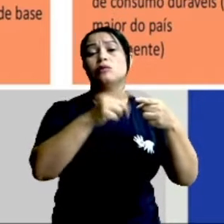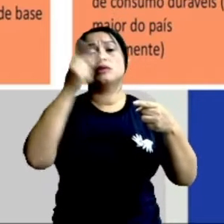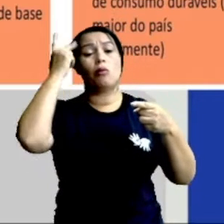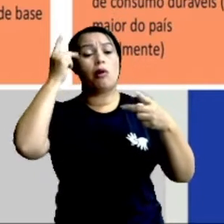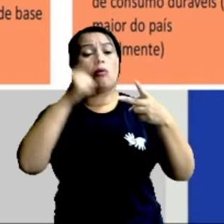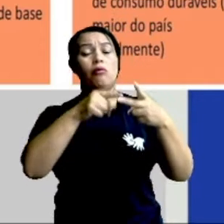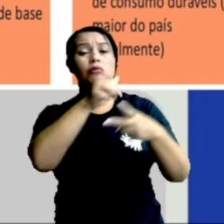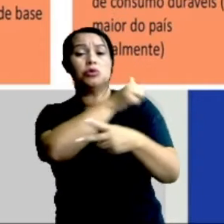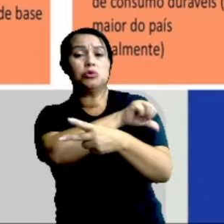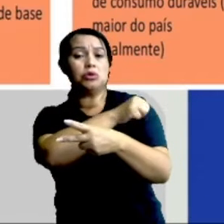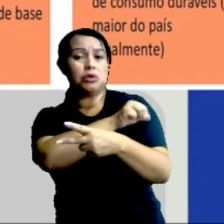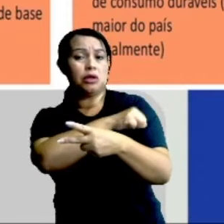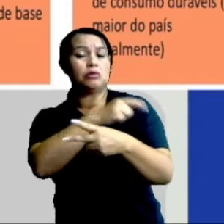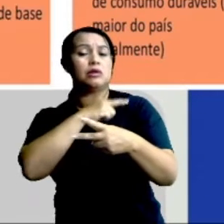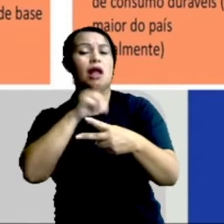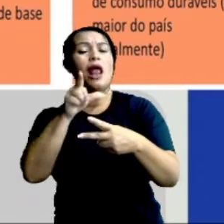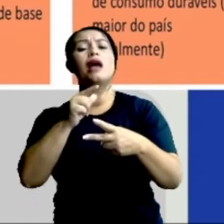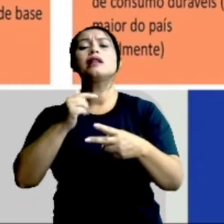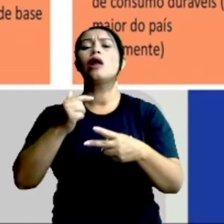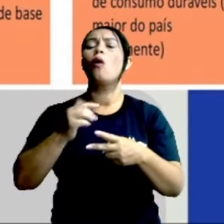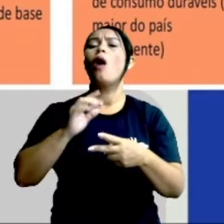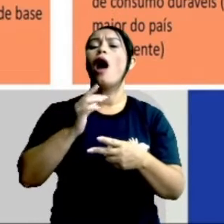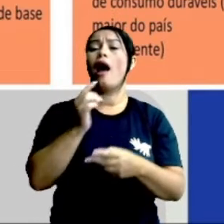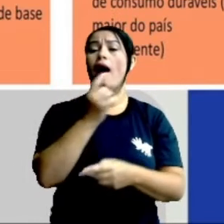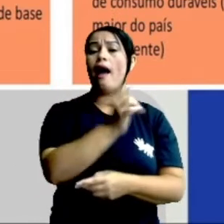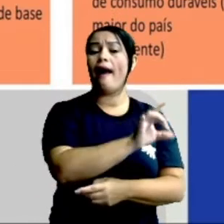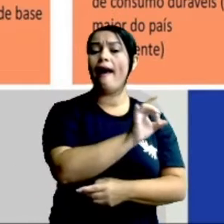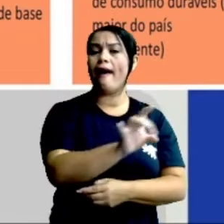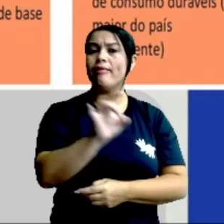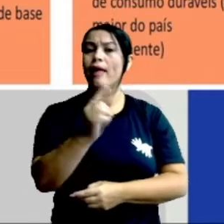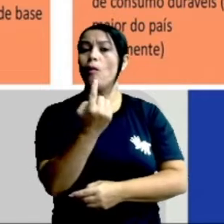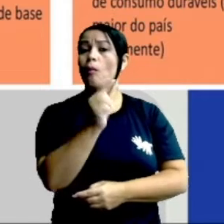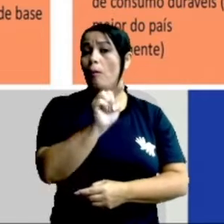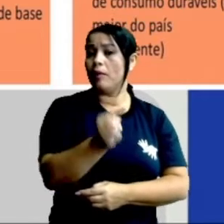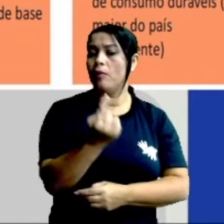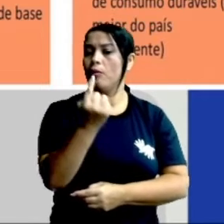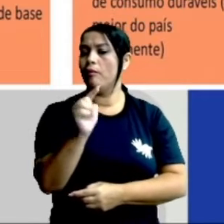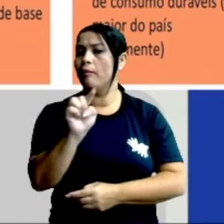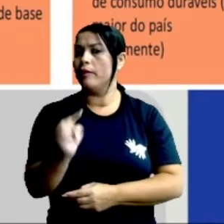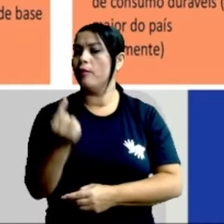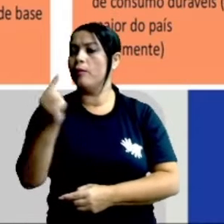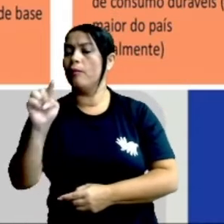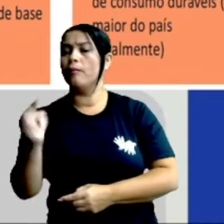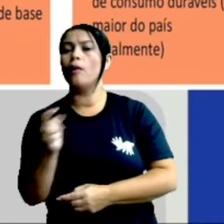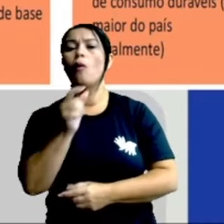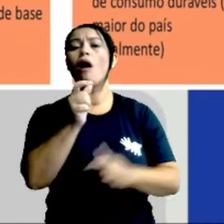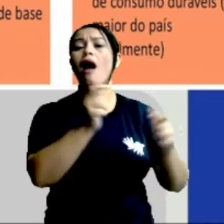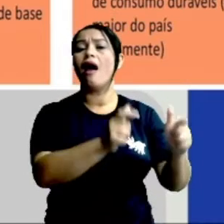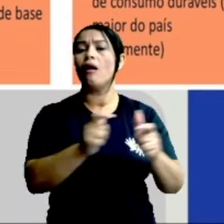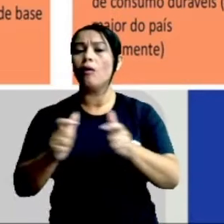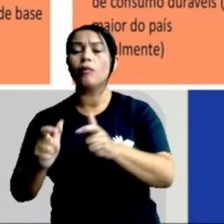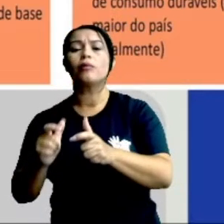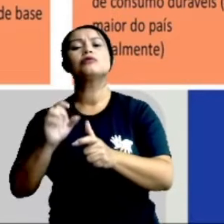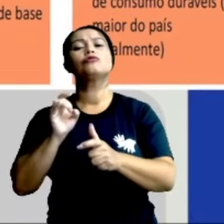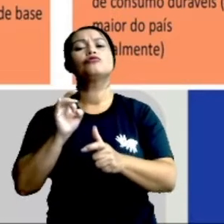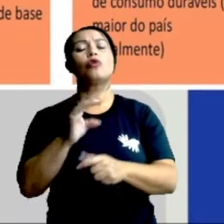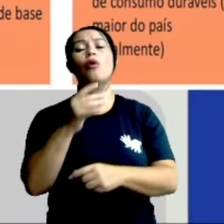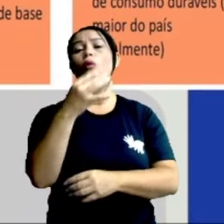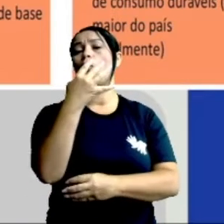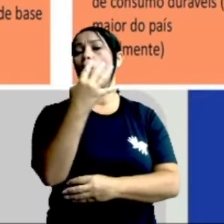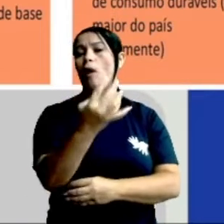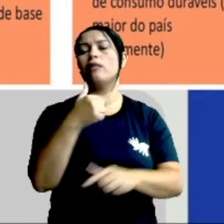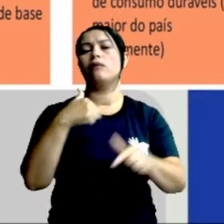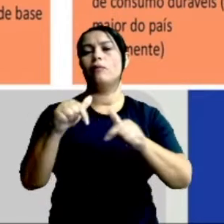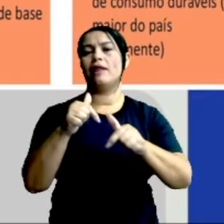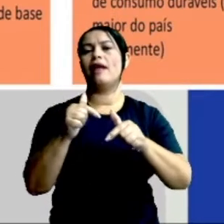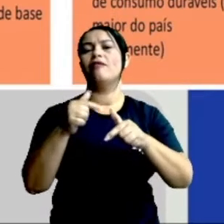Janeiro. E naquela questão, a cada 1.000 trabalhadores que atuavam no setor industrial, apenas 4 trabalhavam